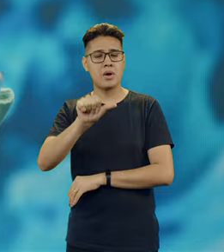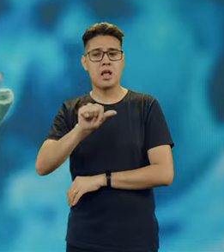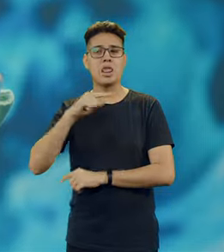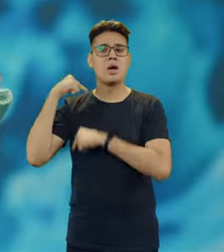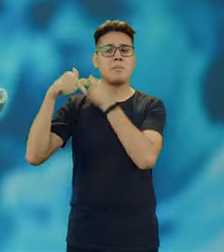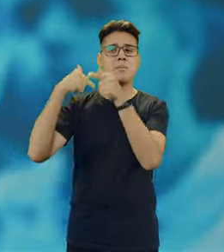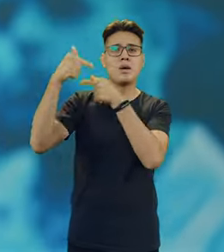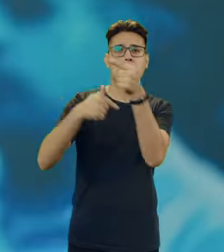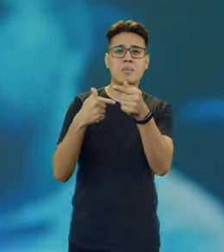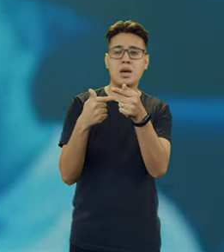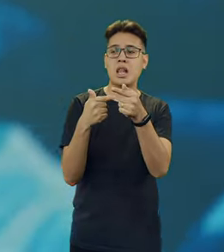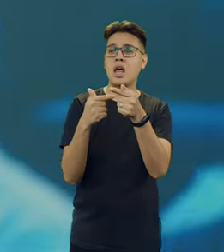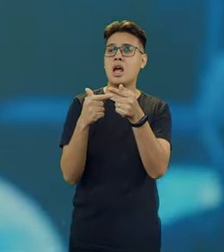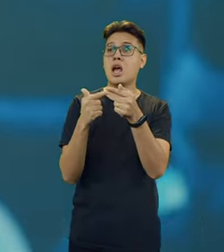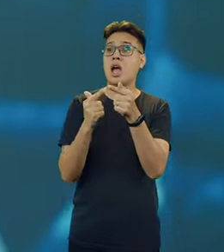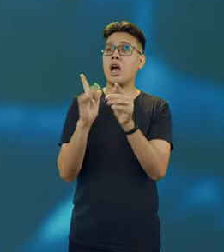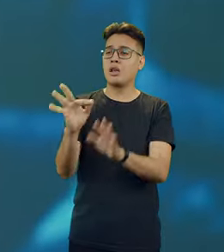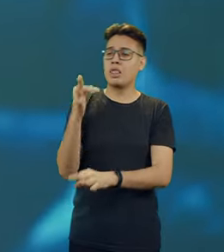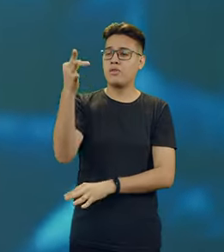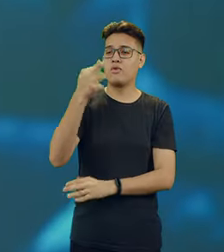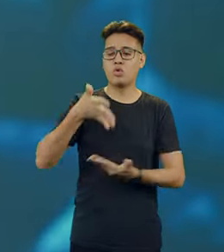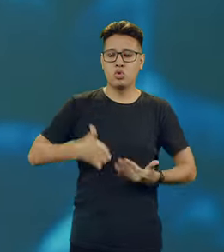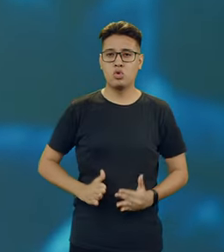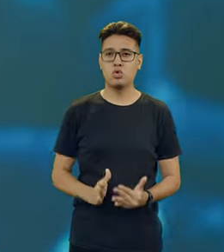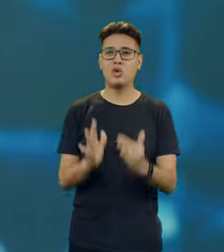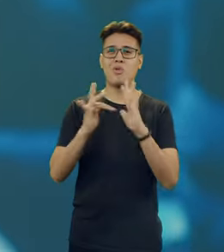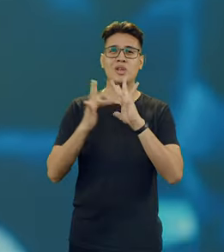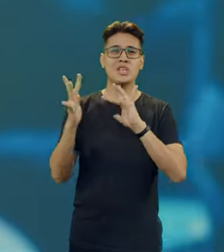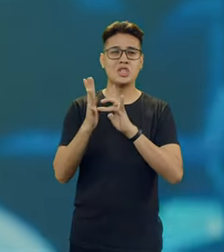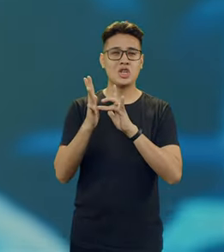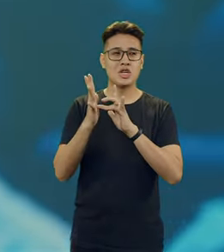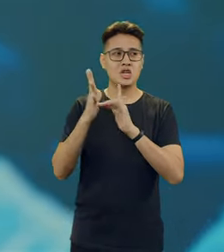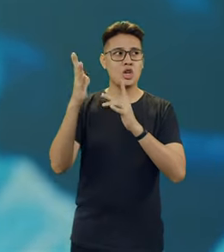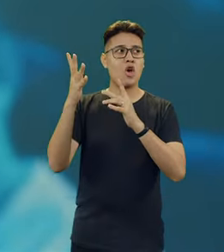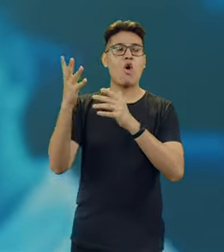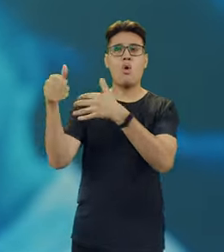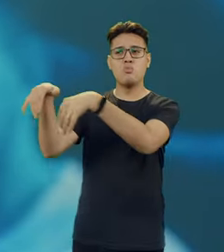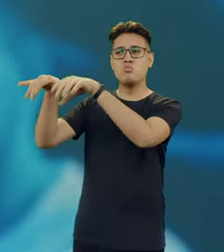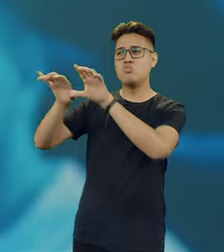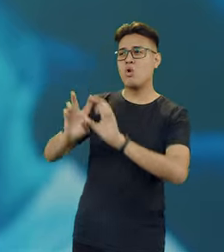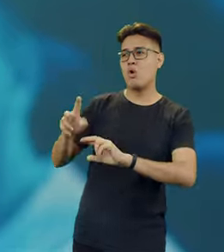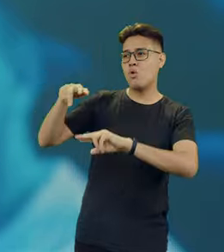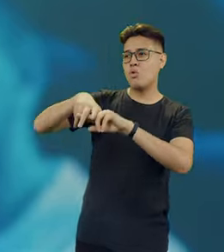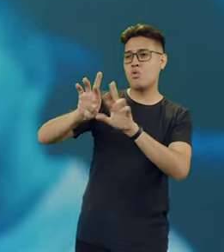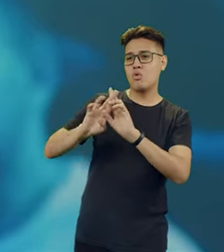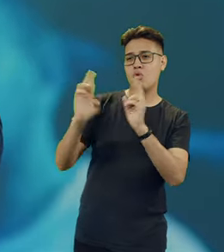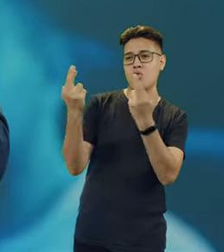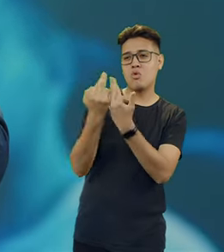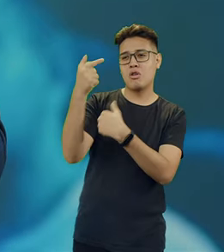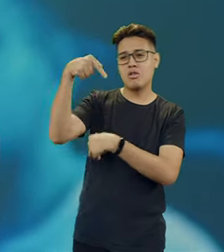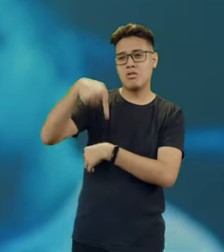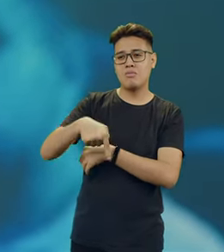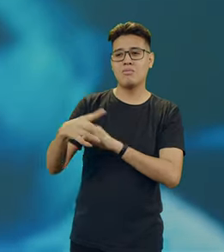qual viria o nosso rei para estabelecer o seu reino.